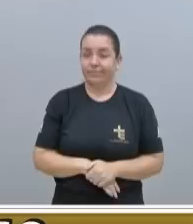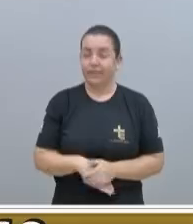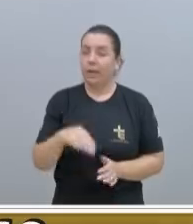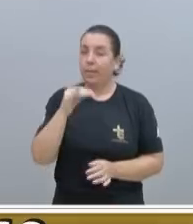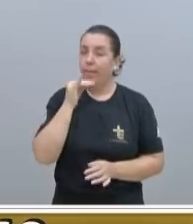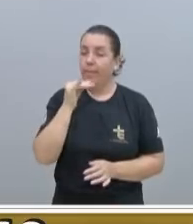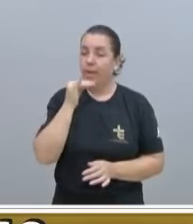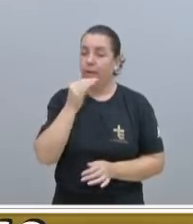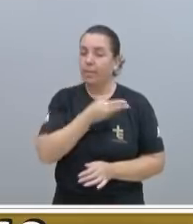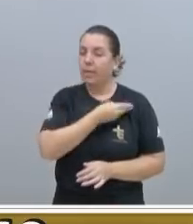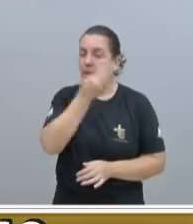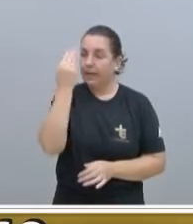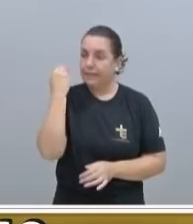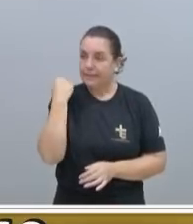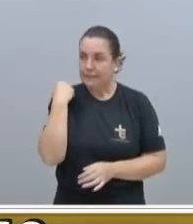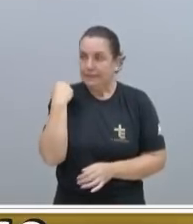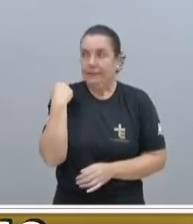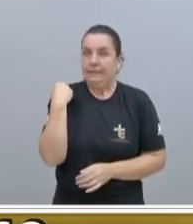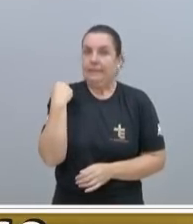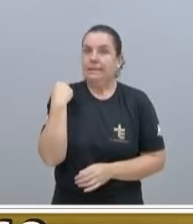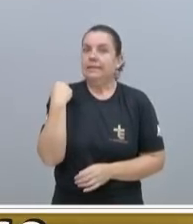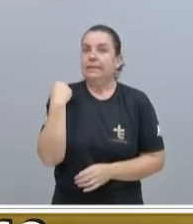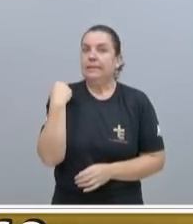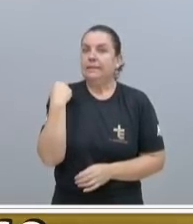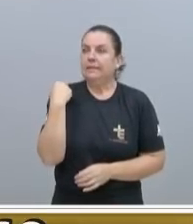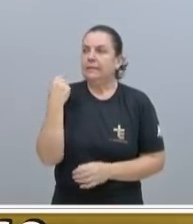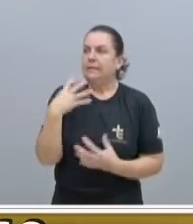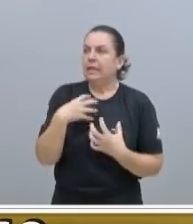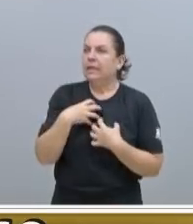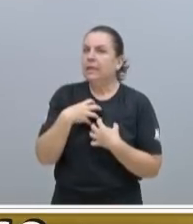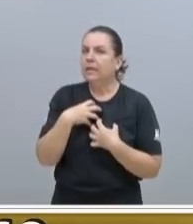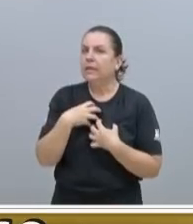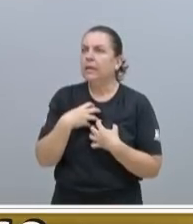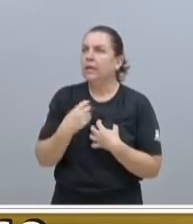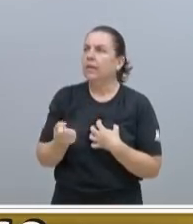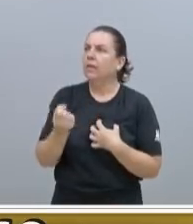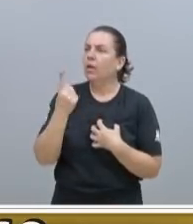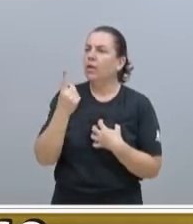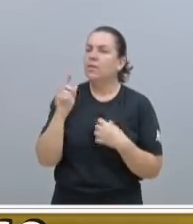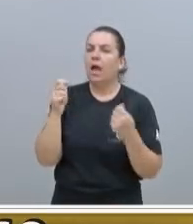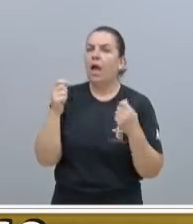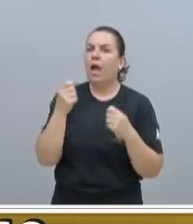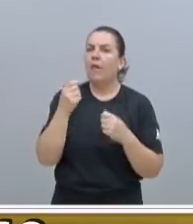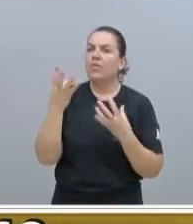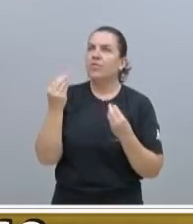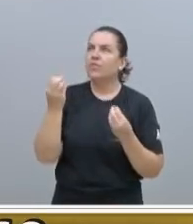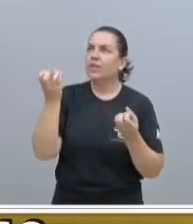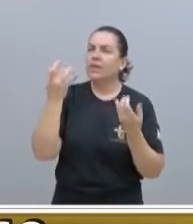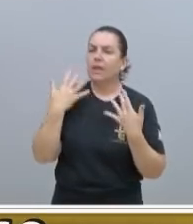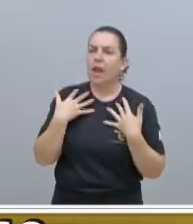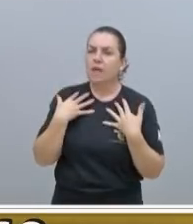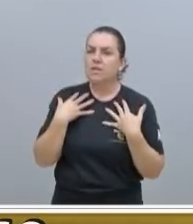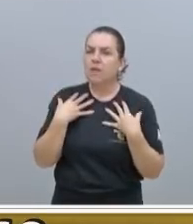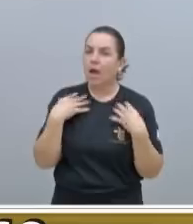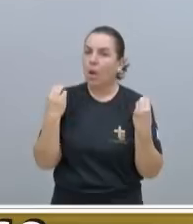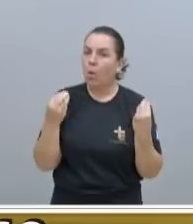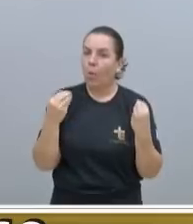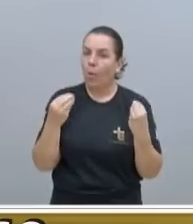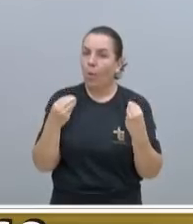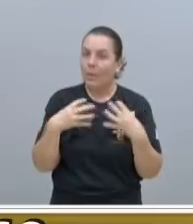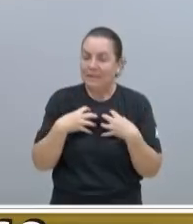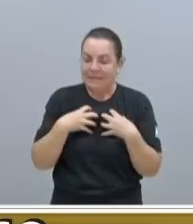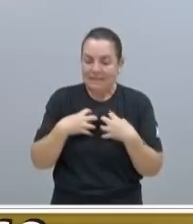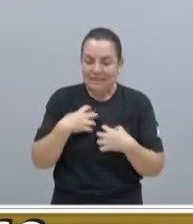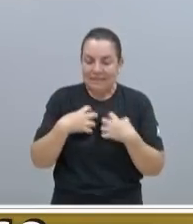pega de surpresa ave cheia de graça e estremeceu nas